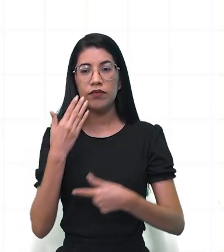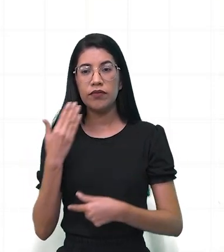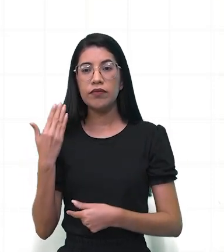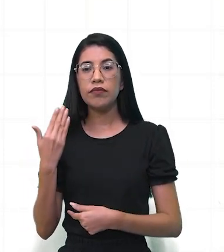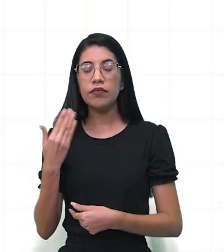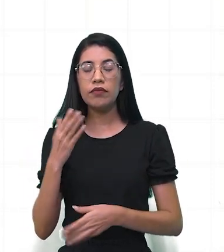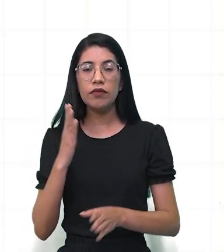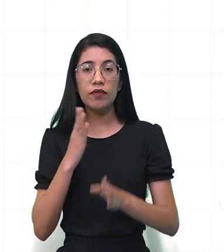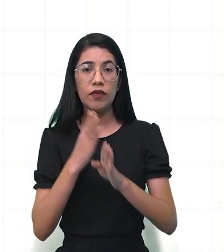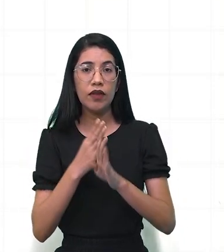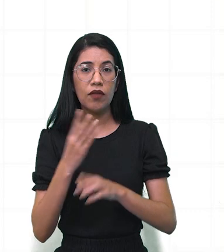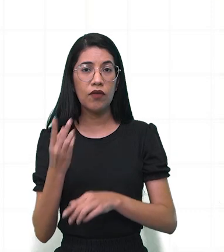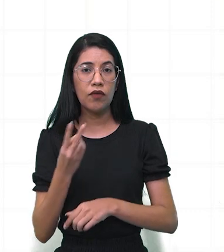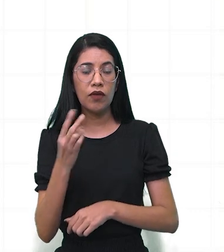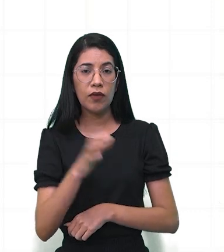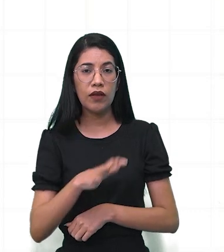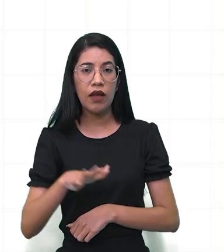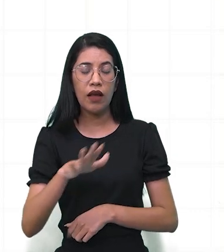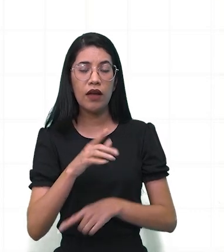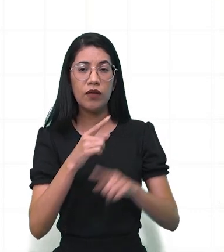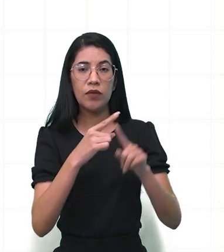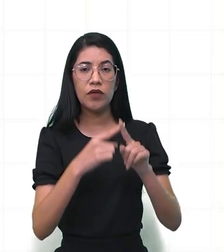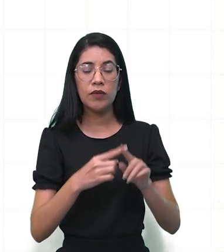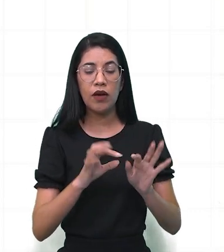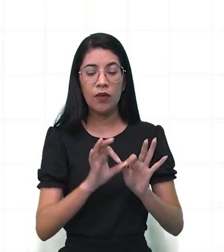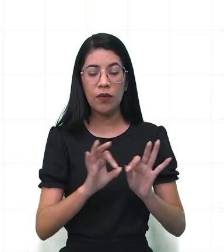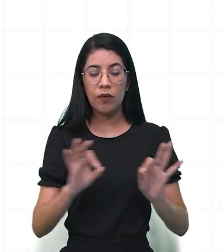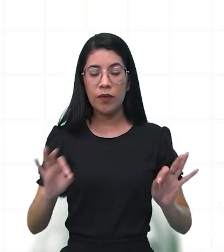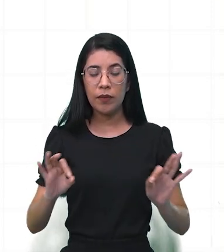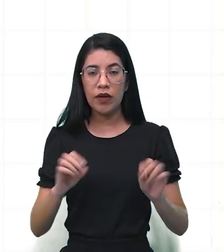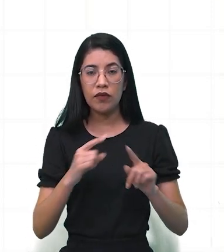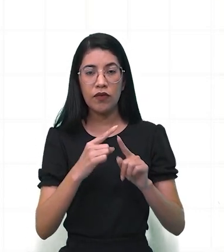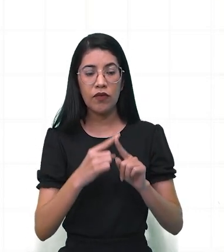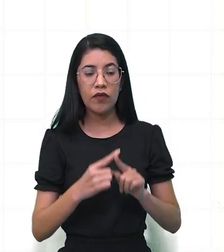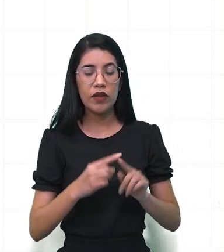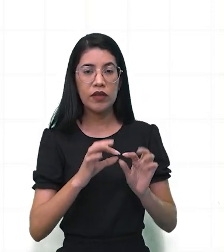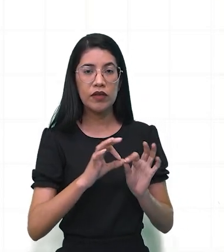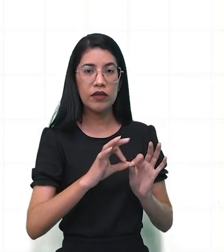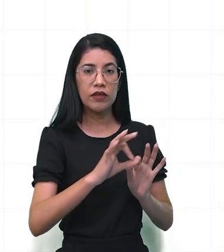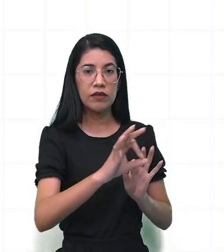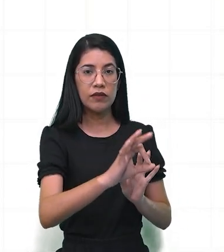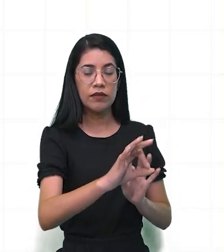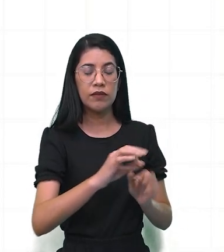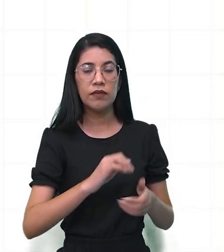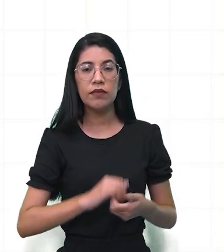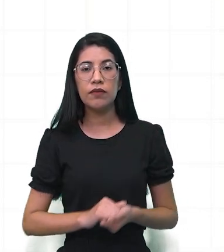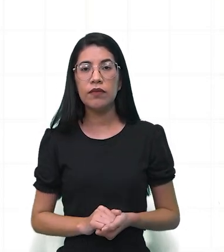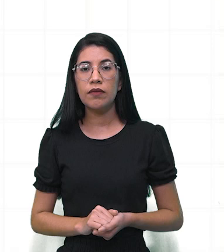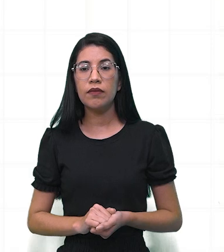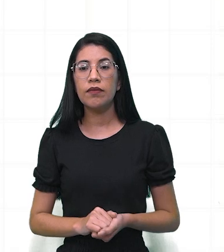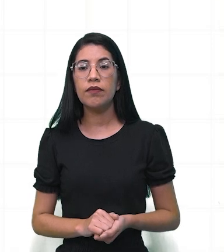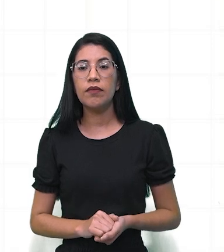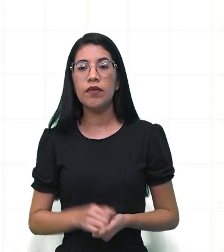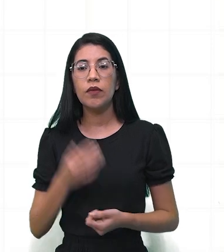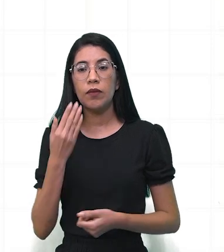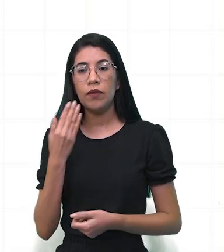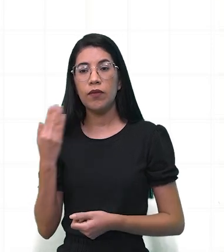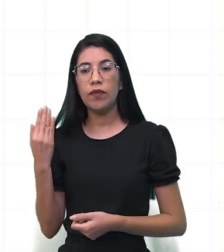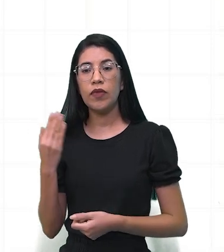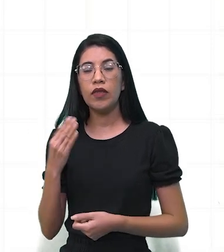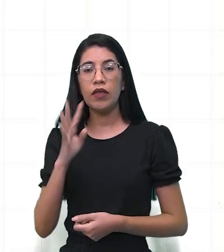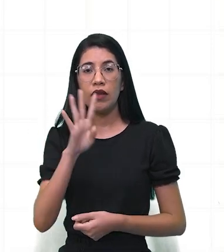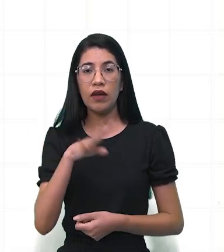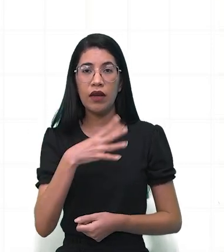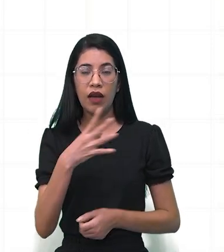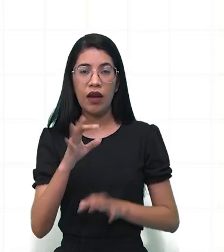Para eu encontrar a área de um retângulo, eu multiplico o comprimento vezes a largura. Ele até deu aqui para nós, ó,